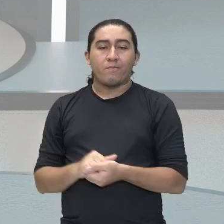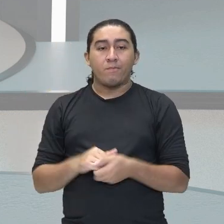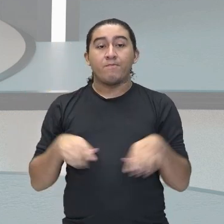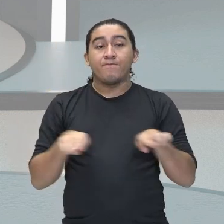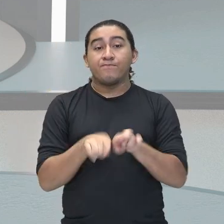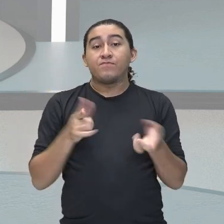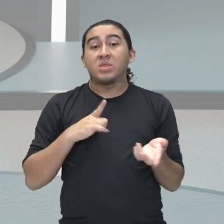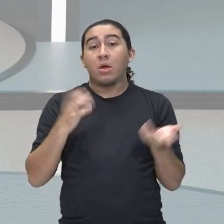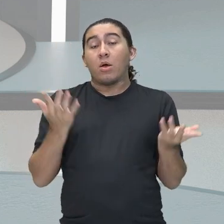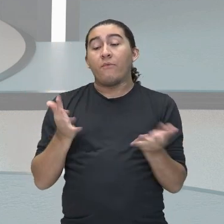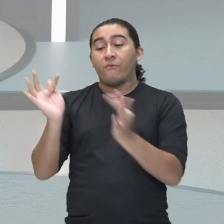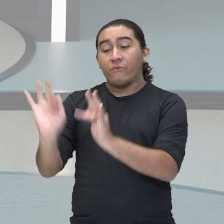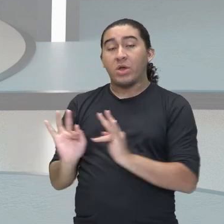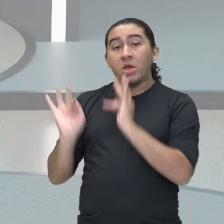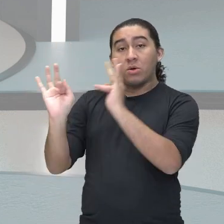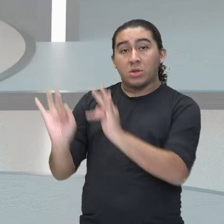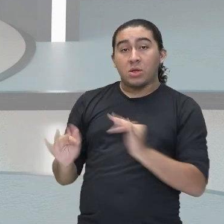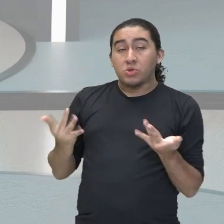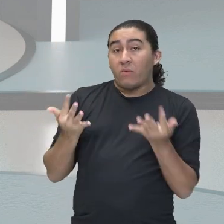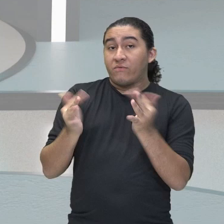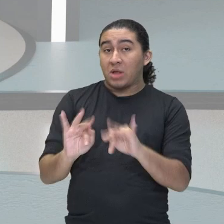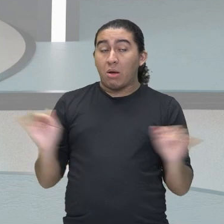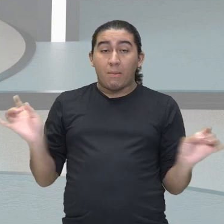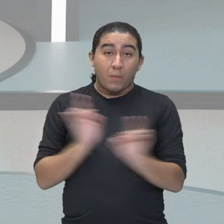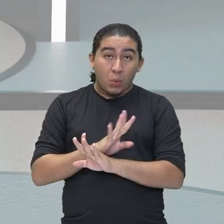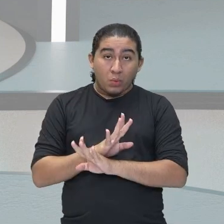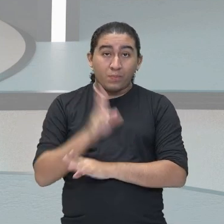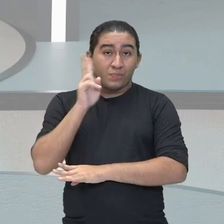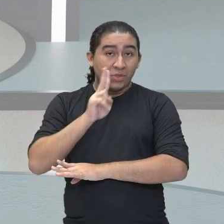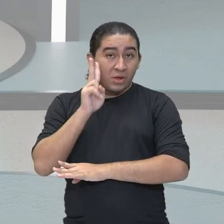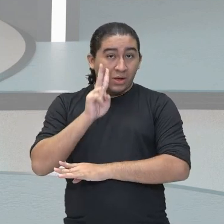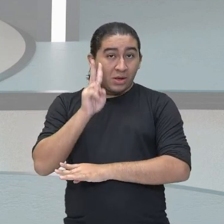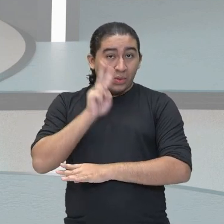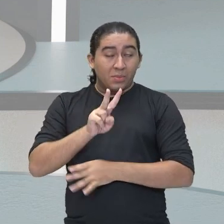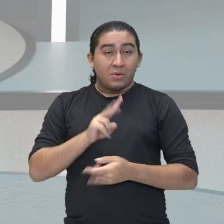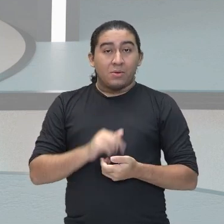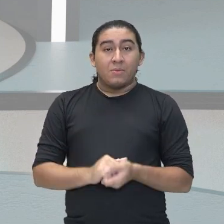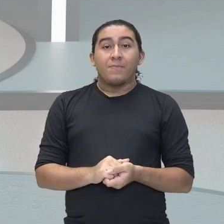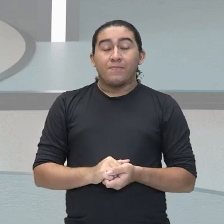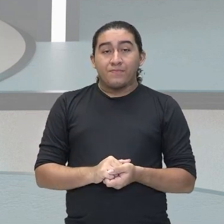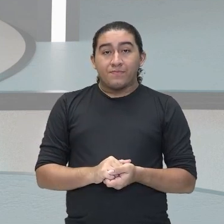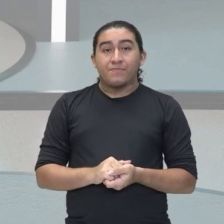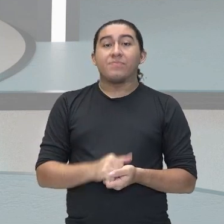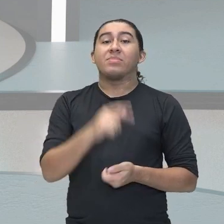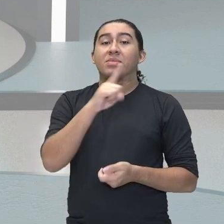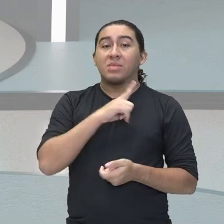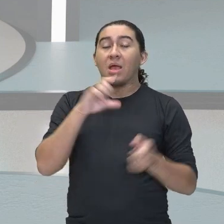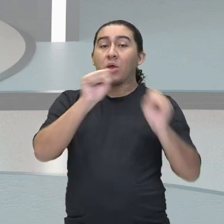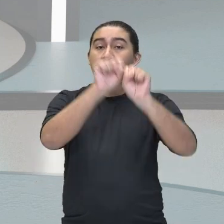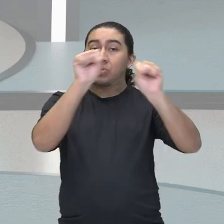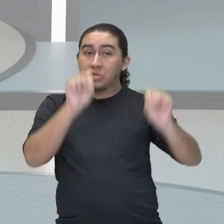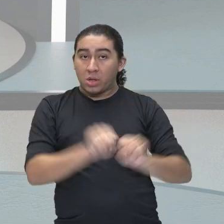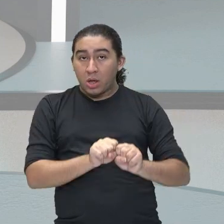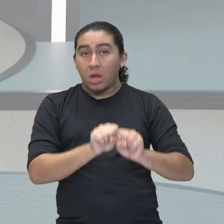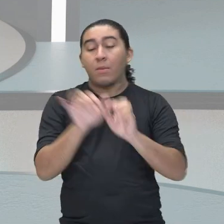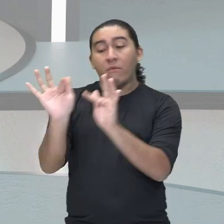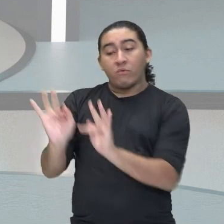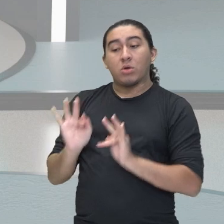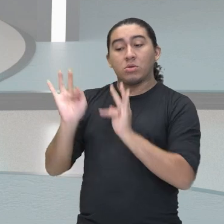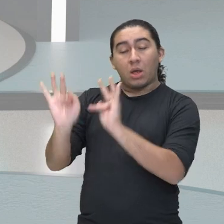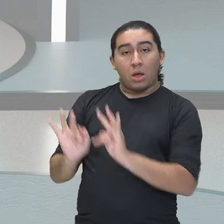do sistema feudal. Lembra que nós estudamos lá no trovadorismo? O sistema feudal, as terras, os senhores,